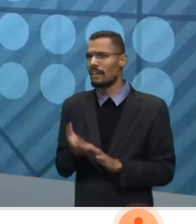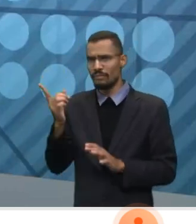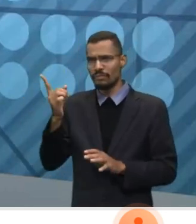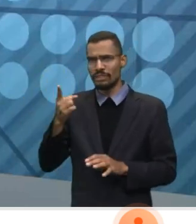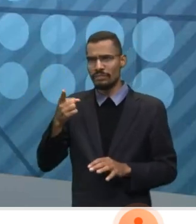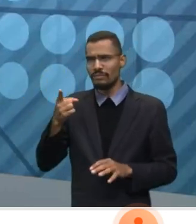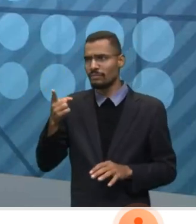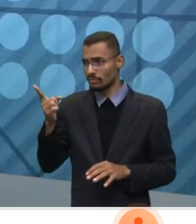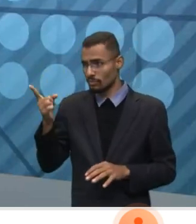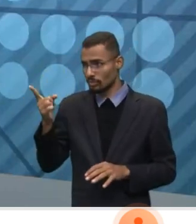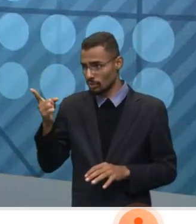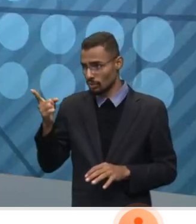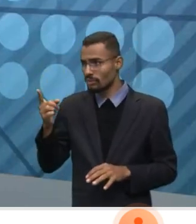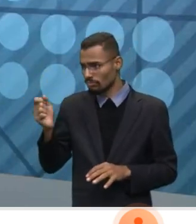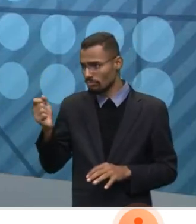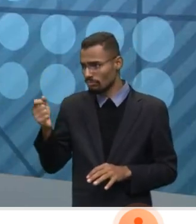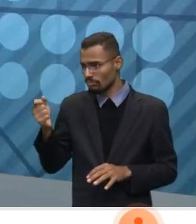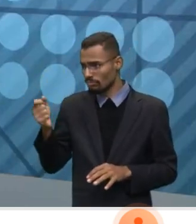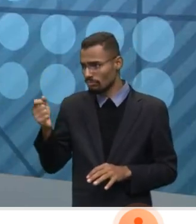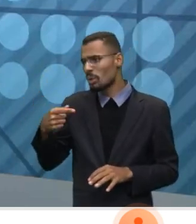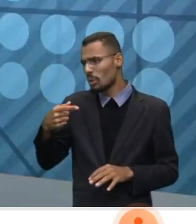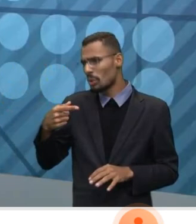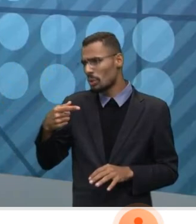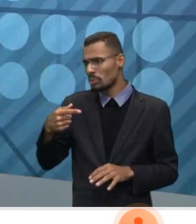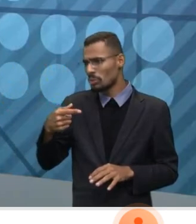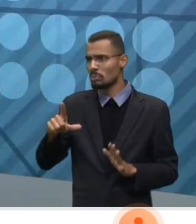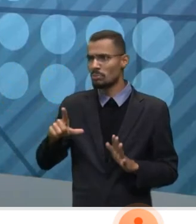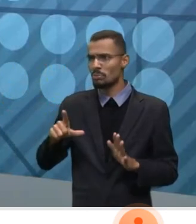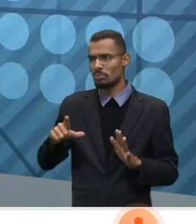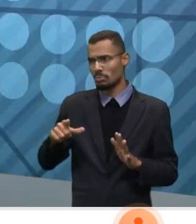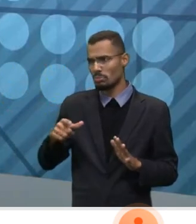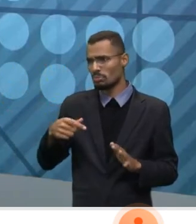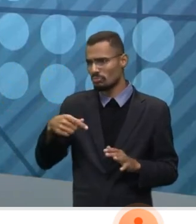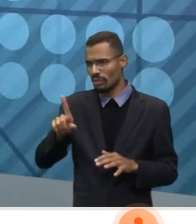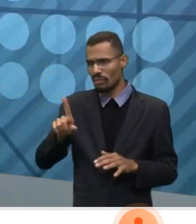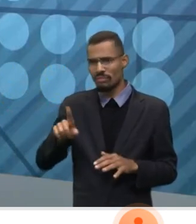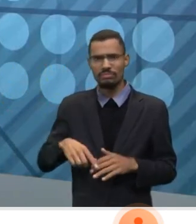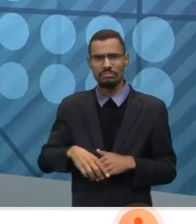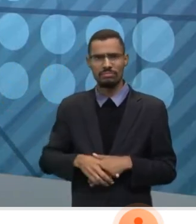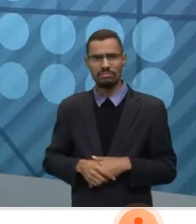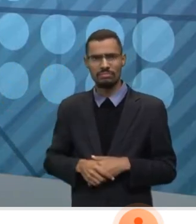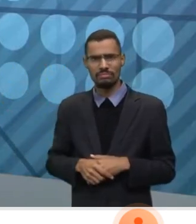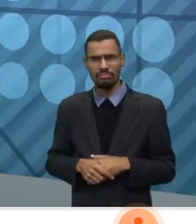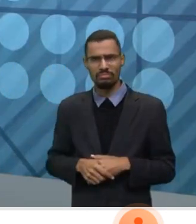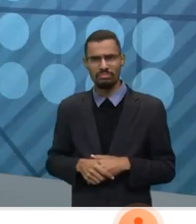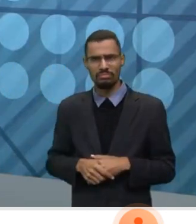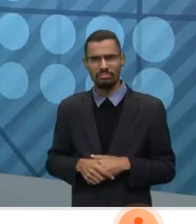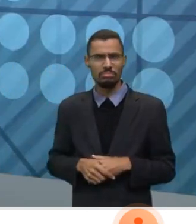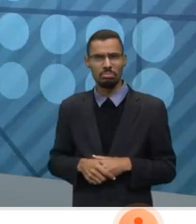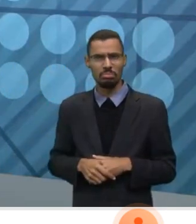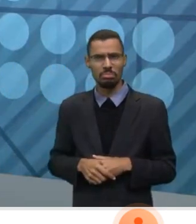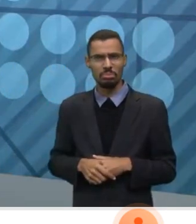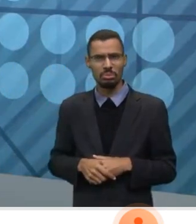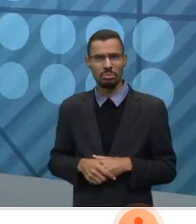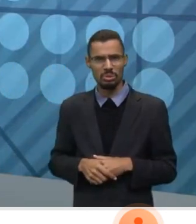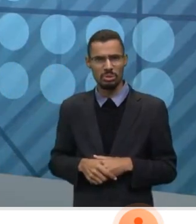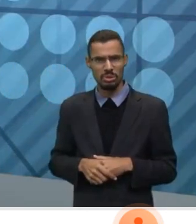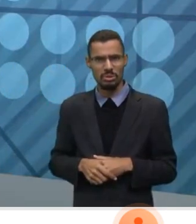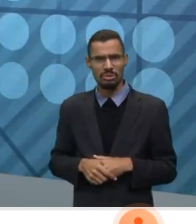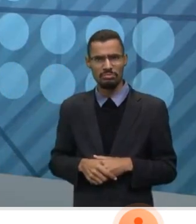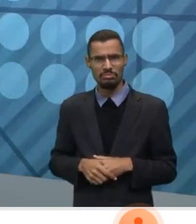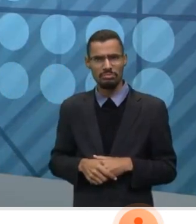então vai ficar loja ou loja, você vai, você ir, né? Então,